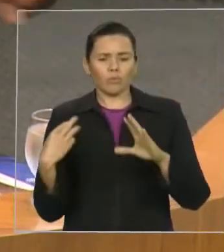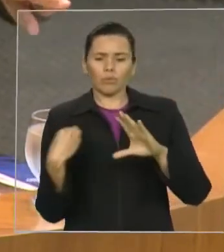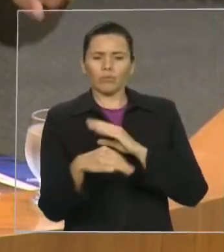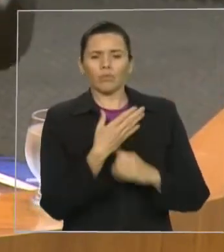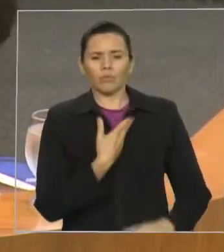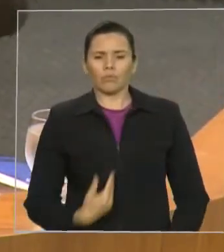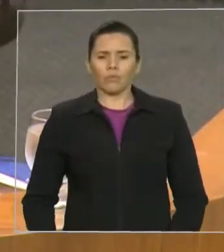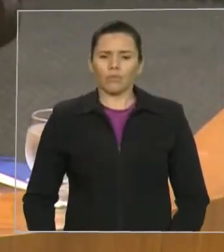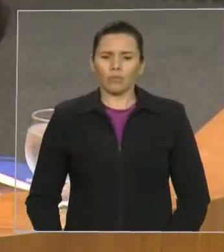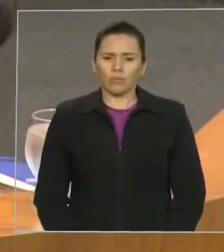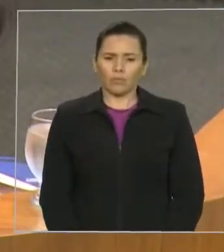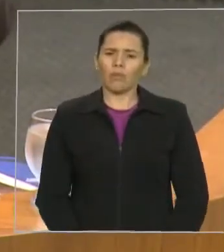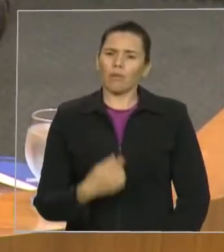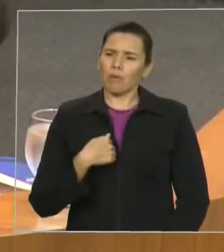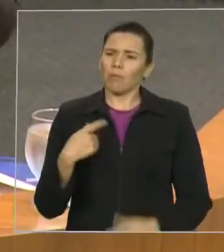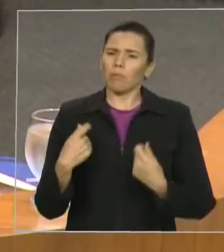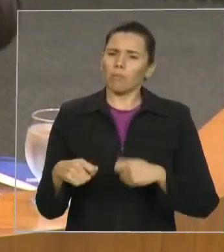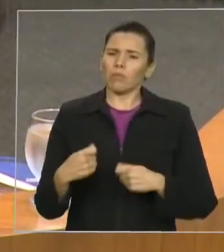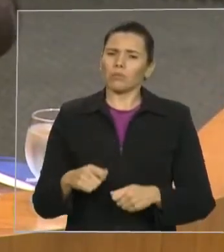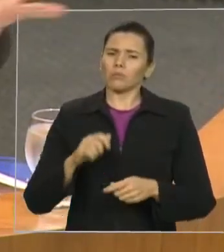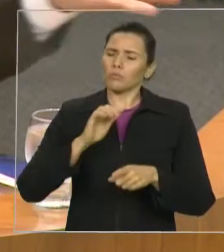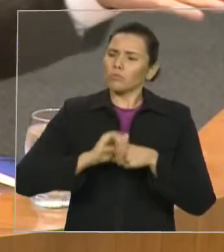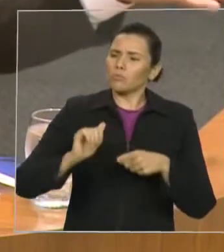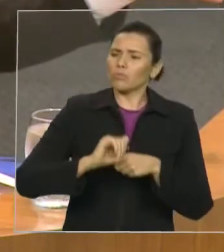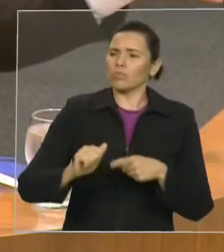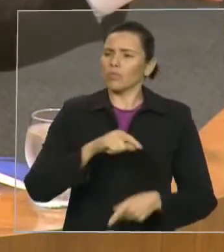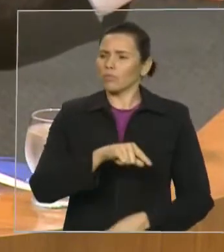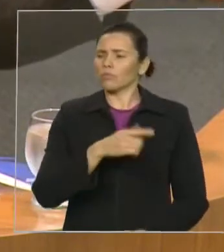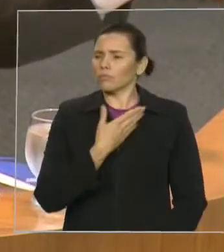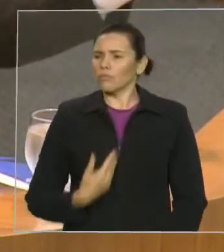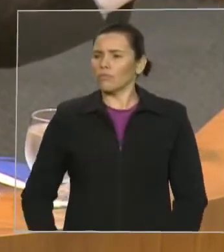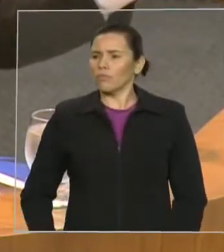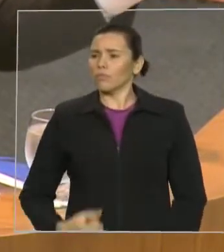Eu preciso babar para que o governador execute algum tipo de atividade?